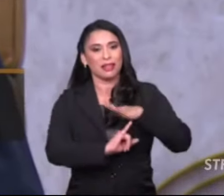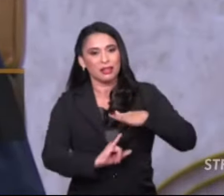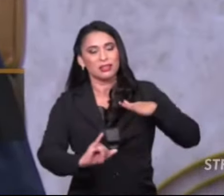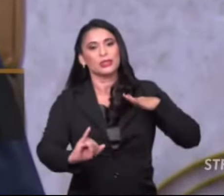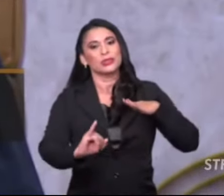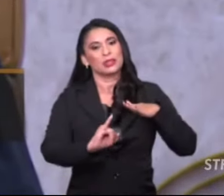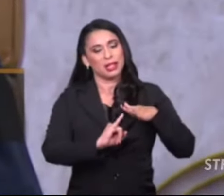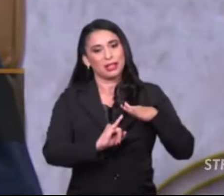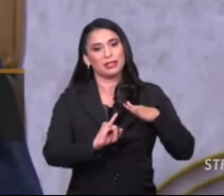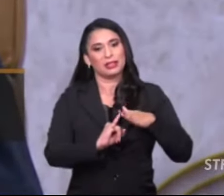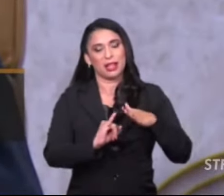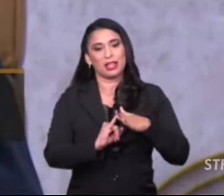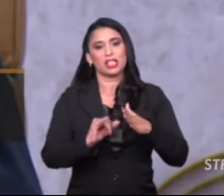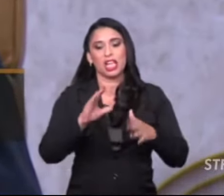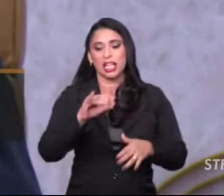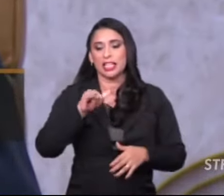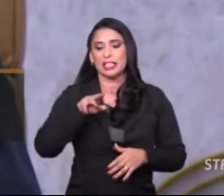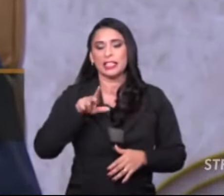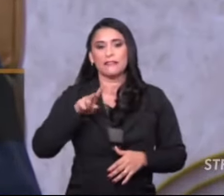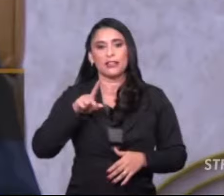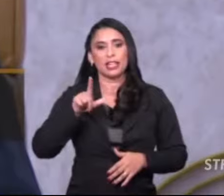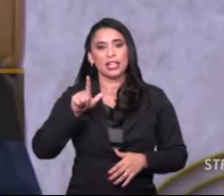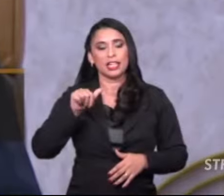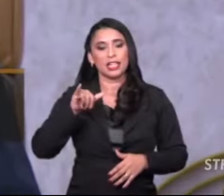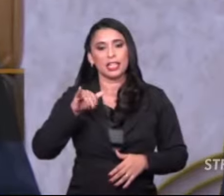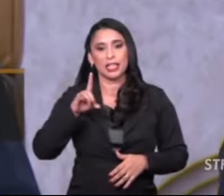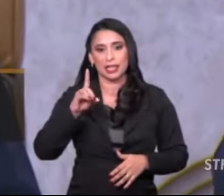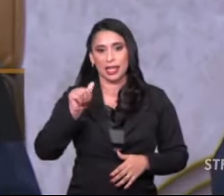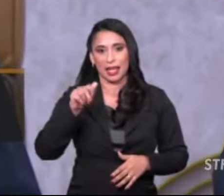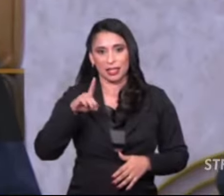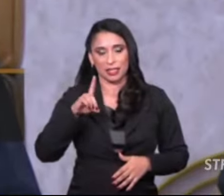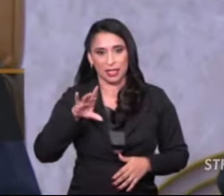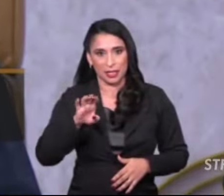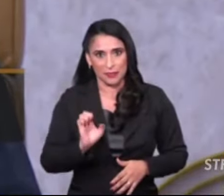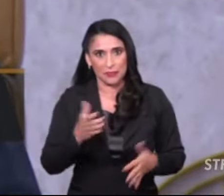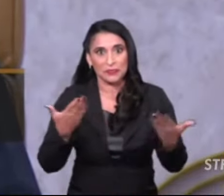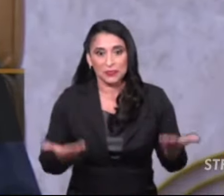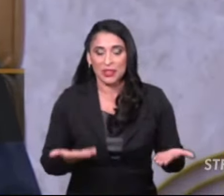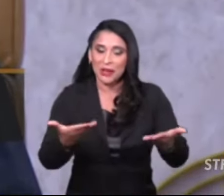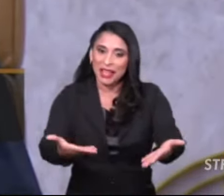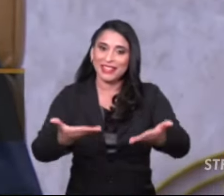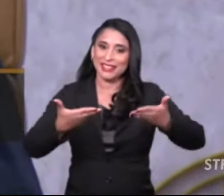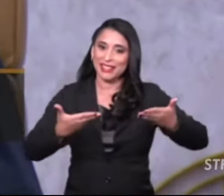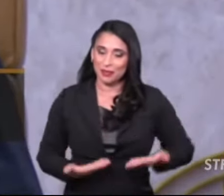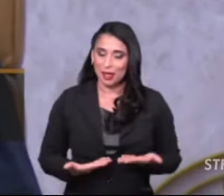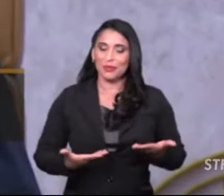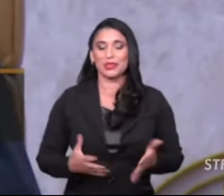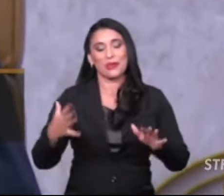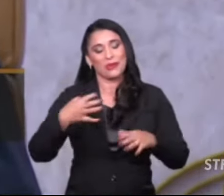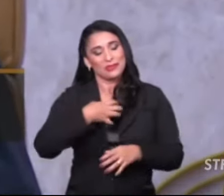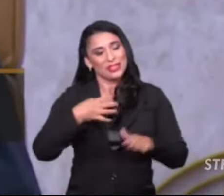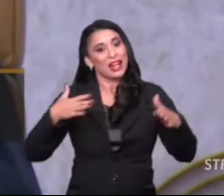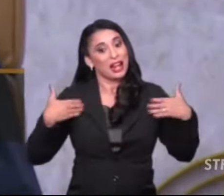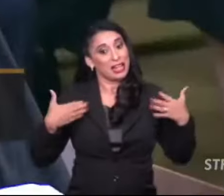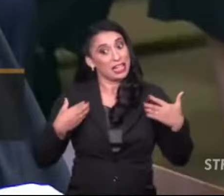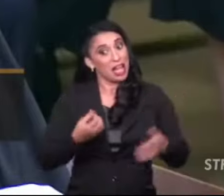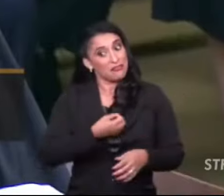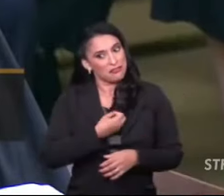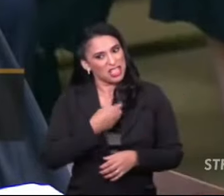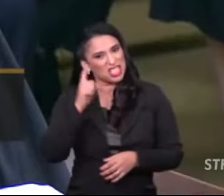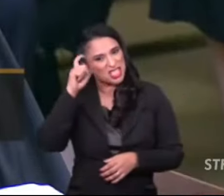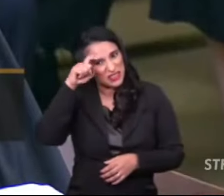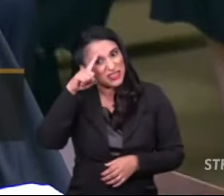institucionalidade e da civilidade. Modo, Flávio, que nós o recebemos aqui com muita alegria. A vida é dura, mas